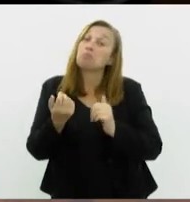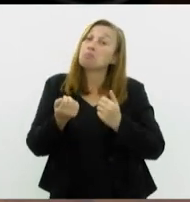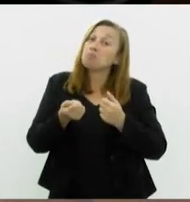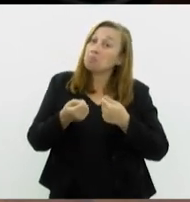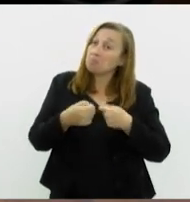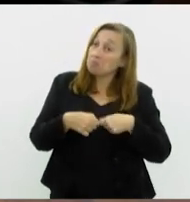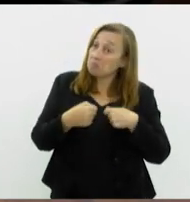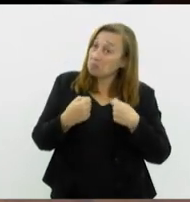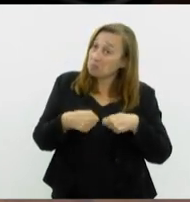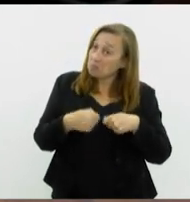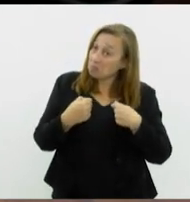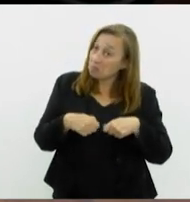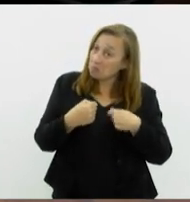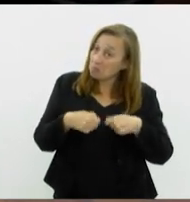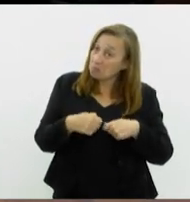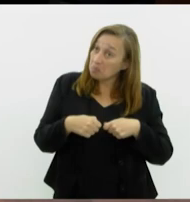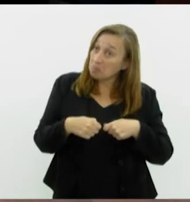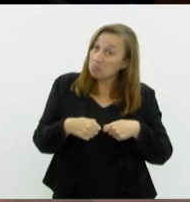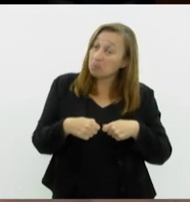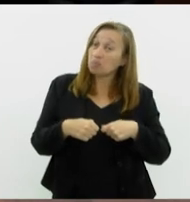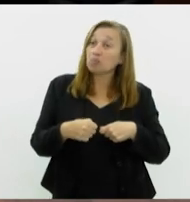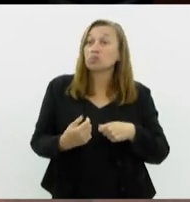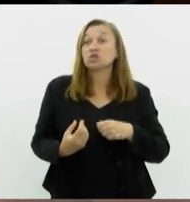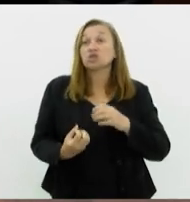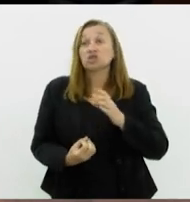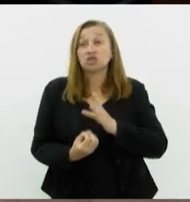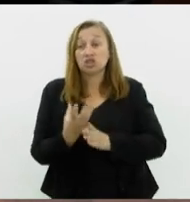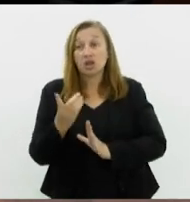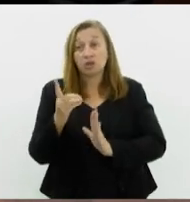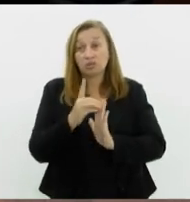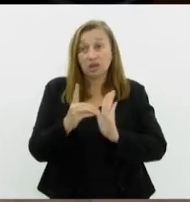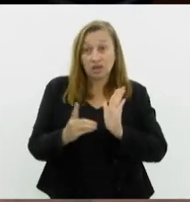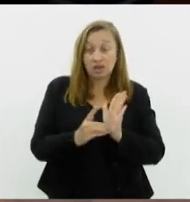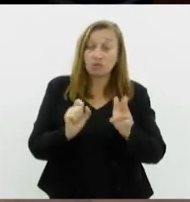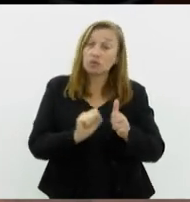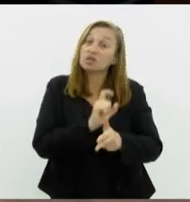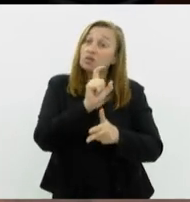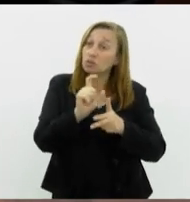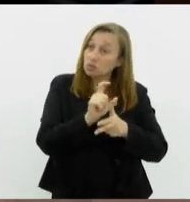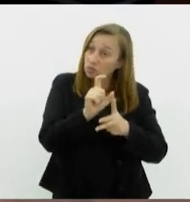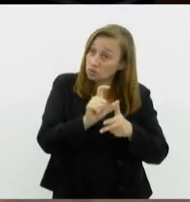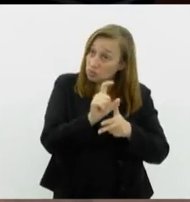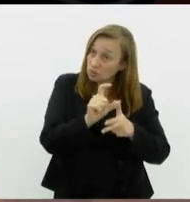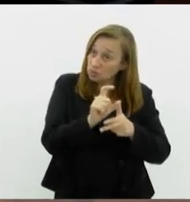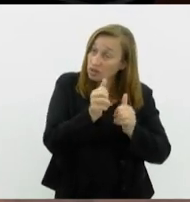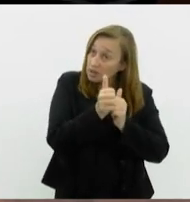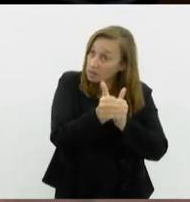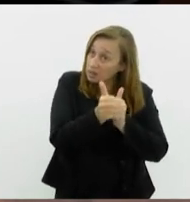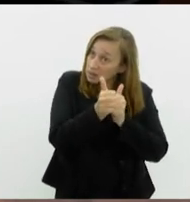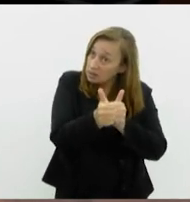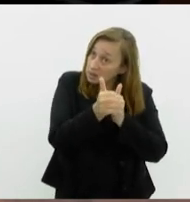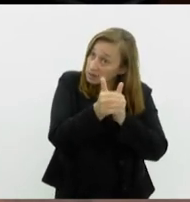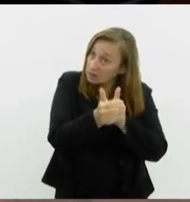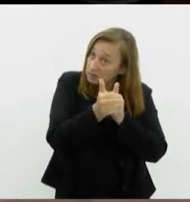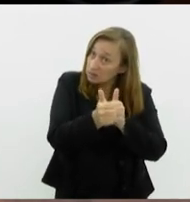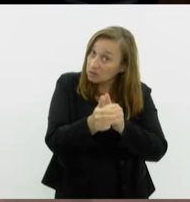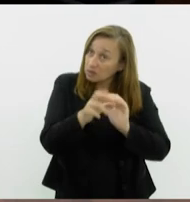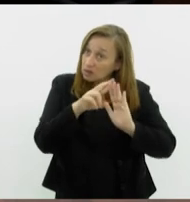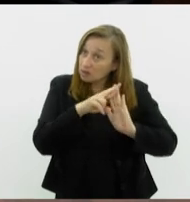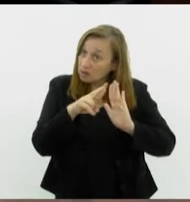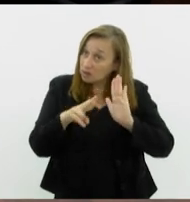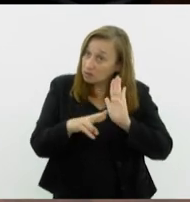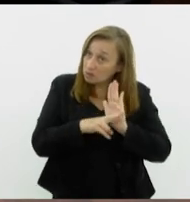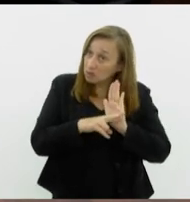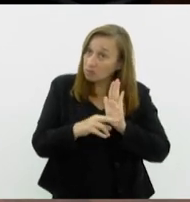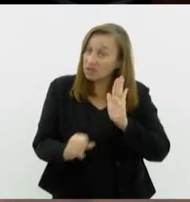Precisaremos de um decreto do Executivo que siga as normativas